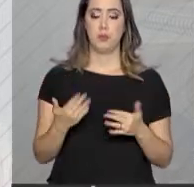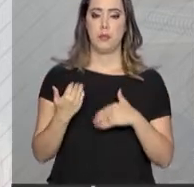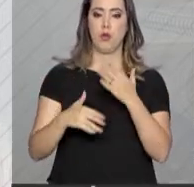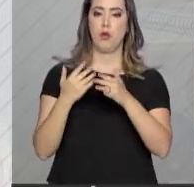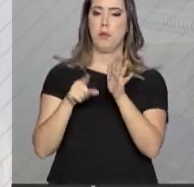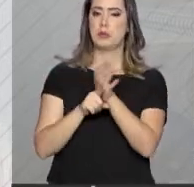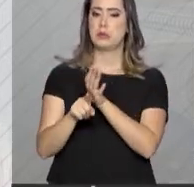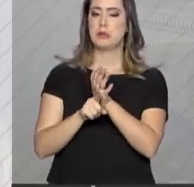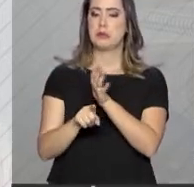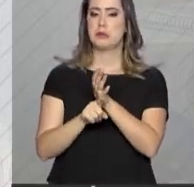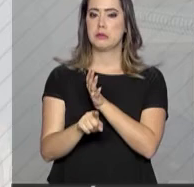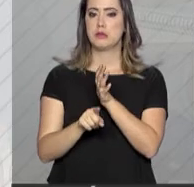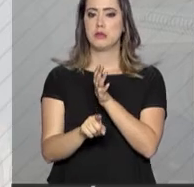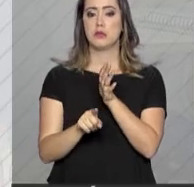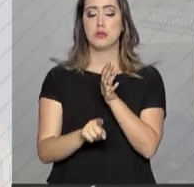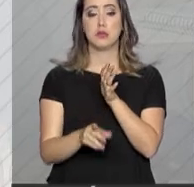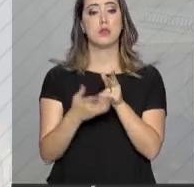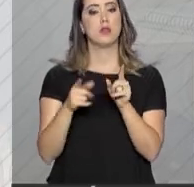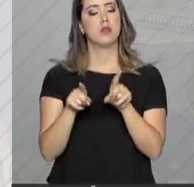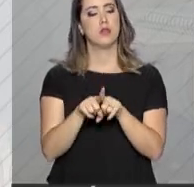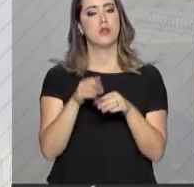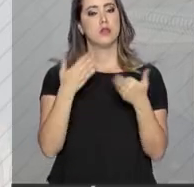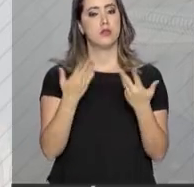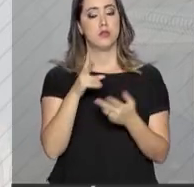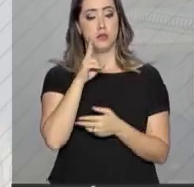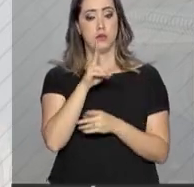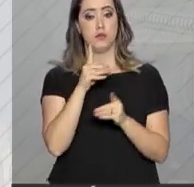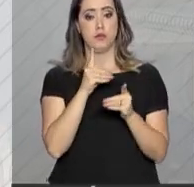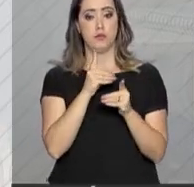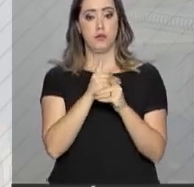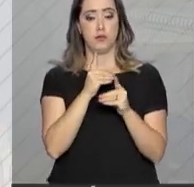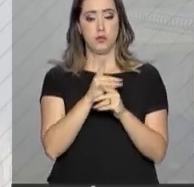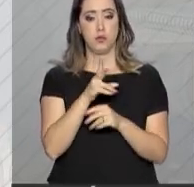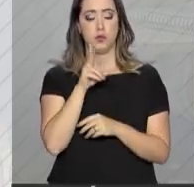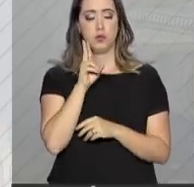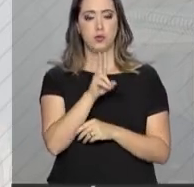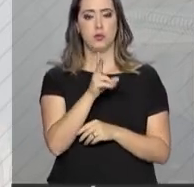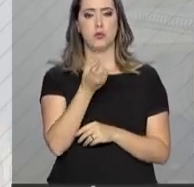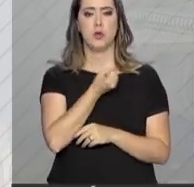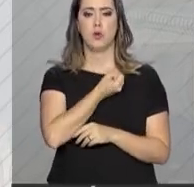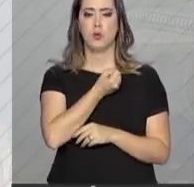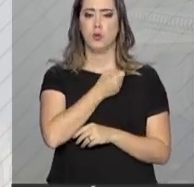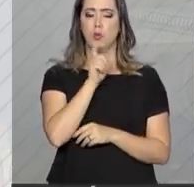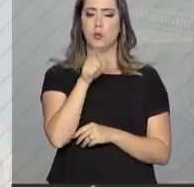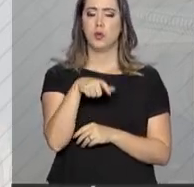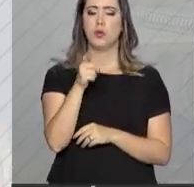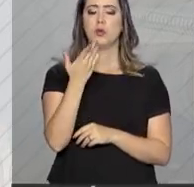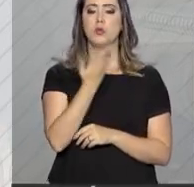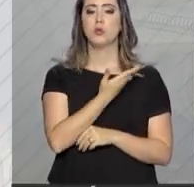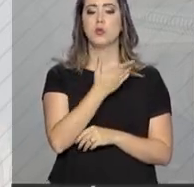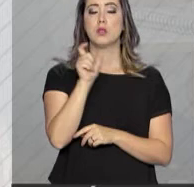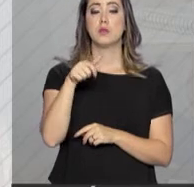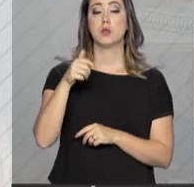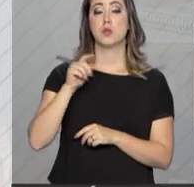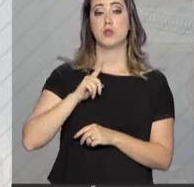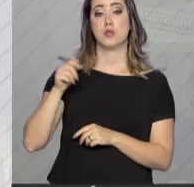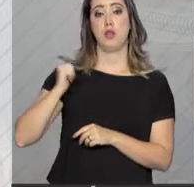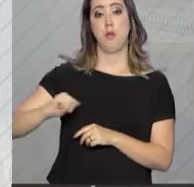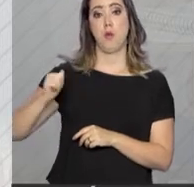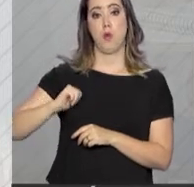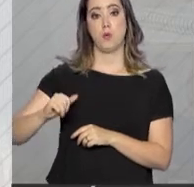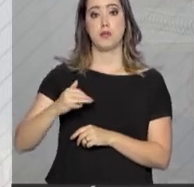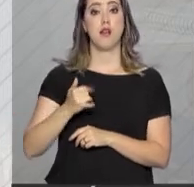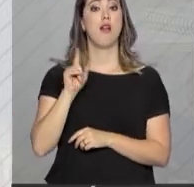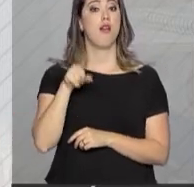do portal brasil com dados do fundo nacional de desenvolvimento da educação mostrou que a maioria dos bolsistas têm idade entre